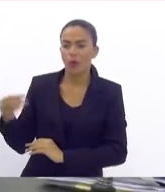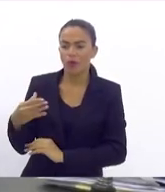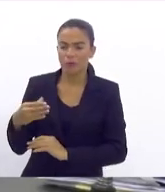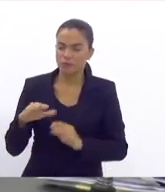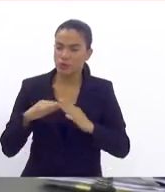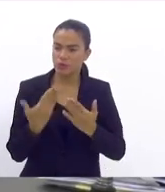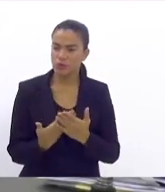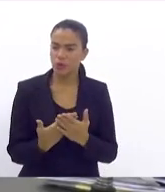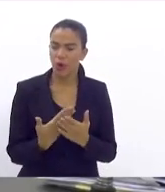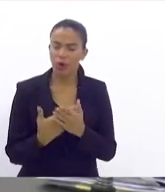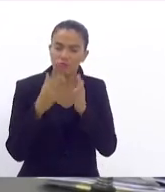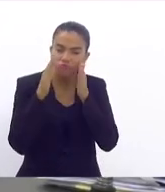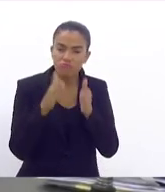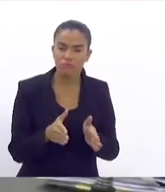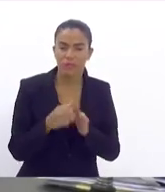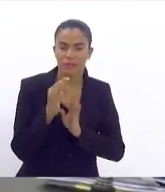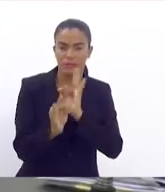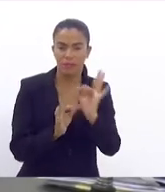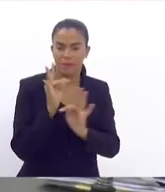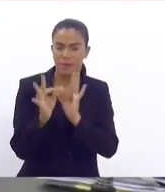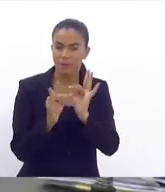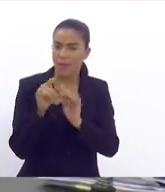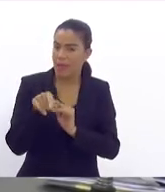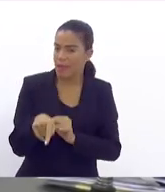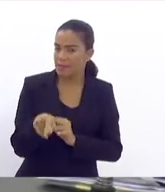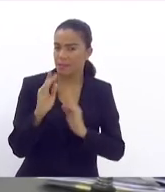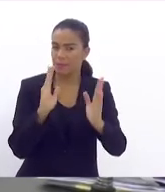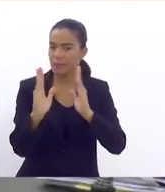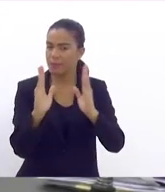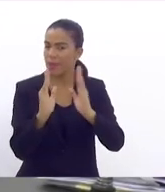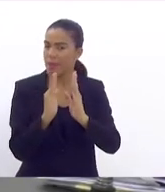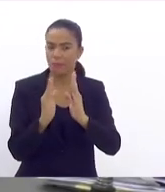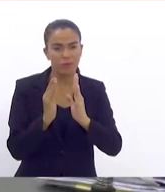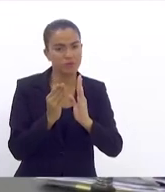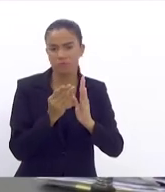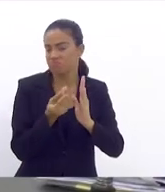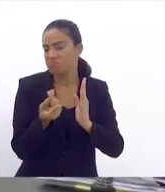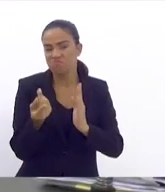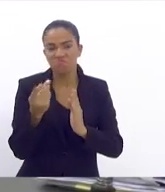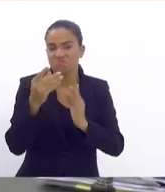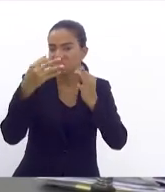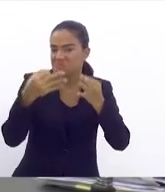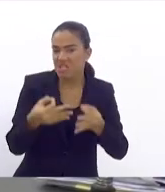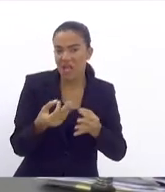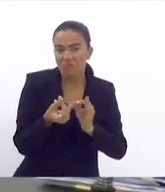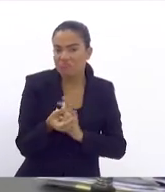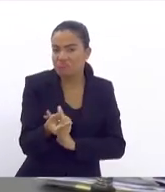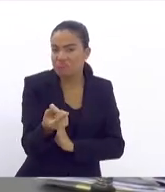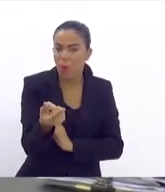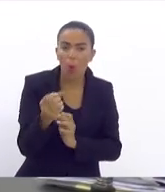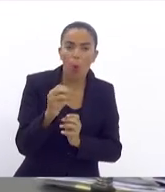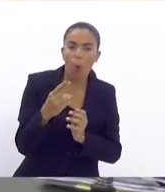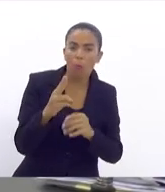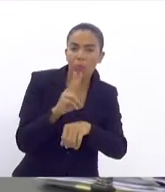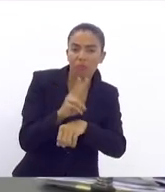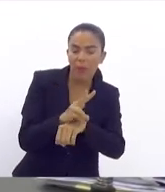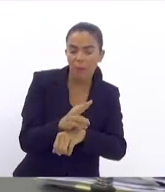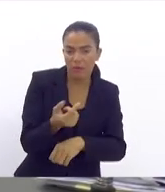tratamento. Então, esse aqui é por tempo indeterminado. Sim. Então, é um transtorno muito grande para as